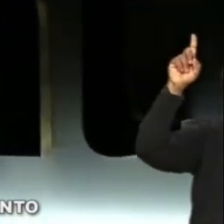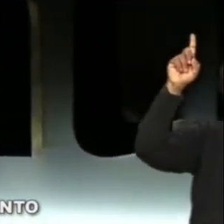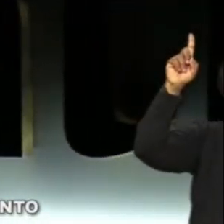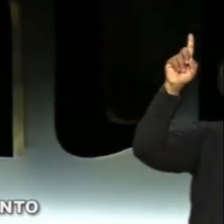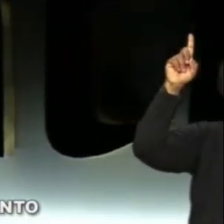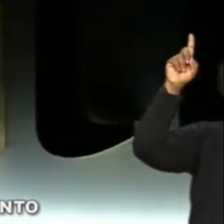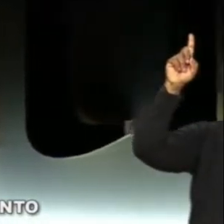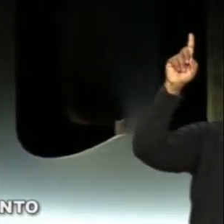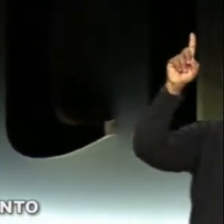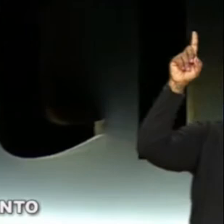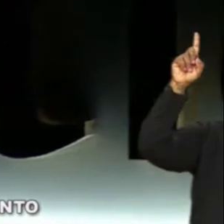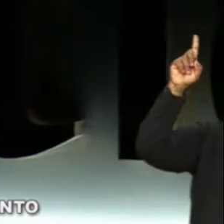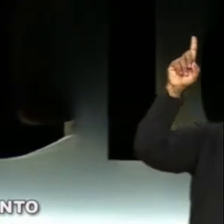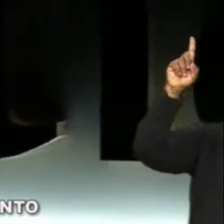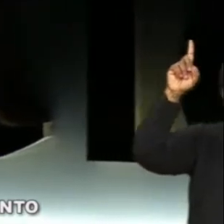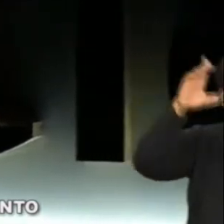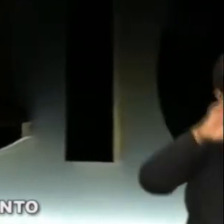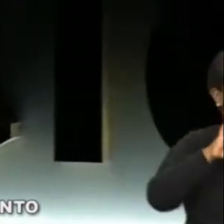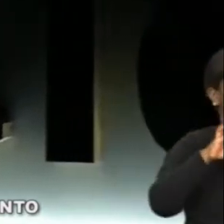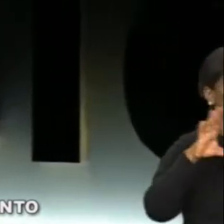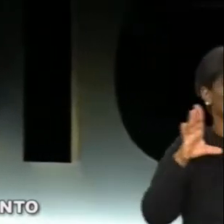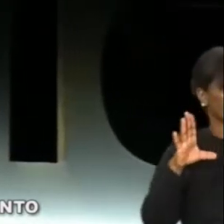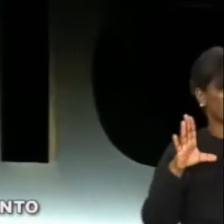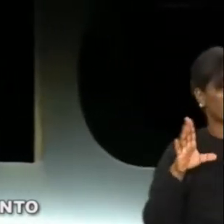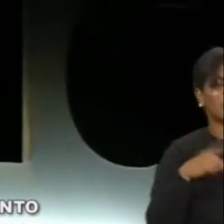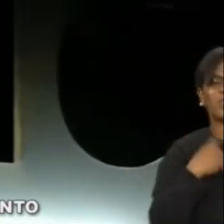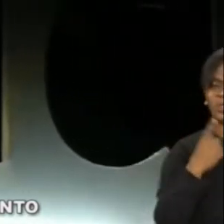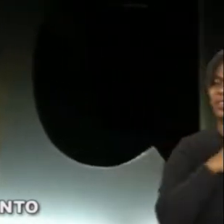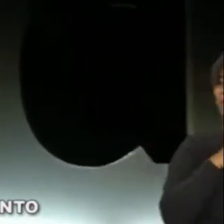Que deixa a gente passar por lutas, por dias maus.